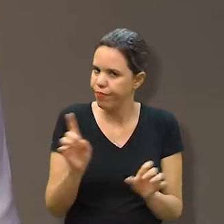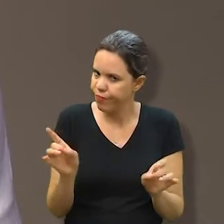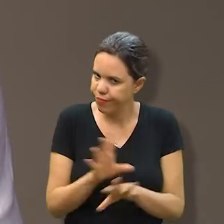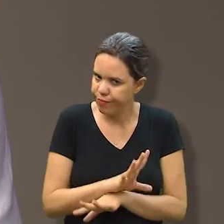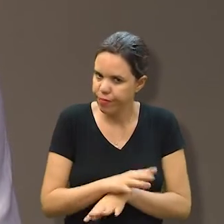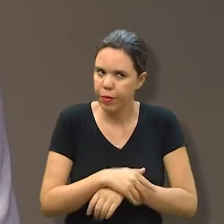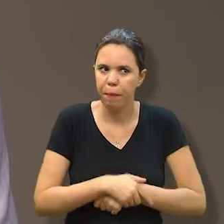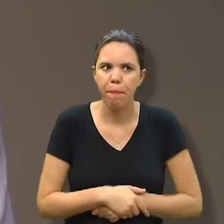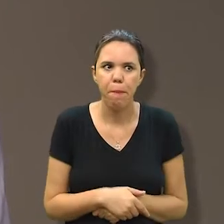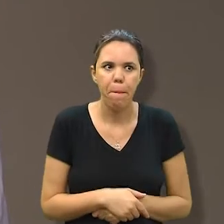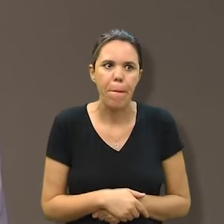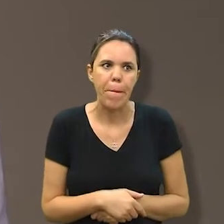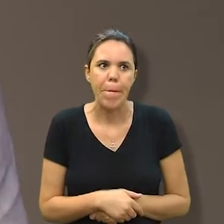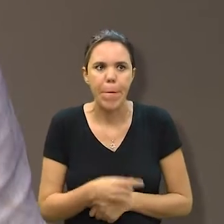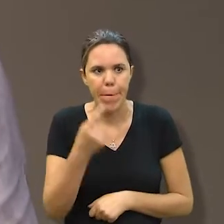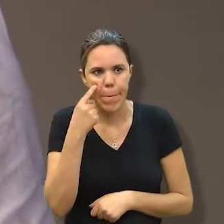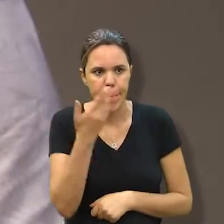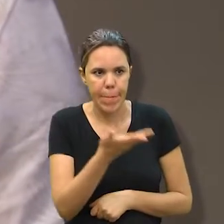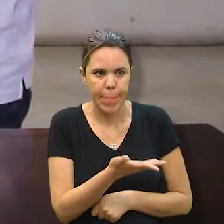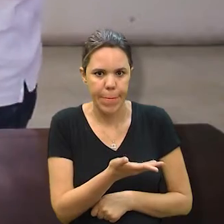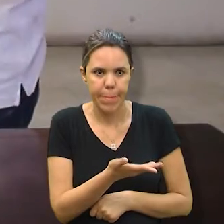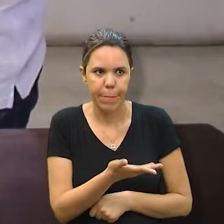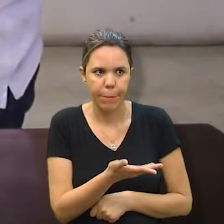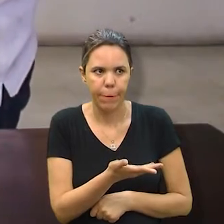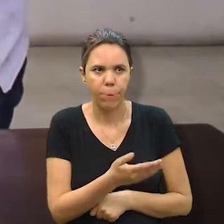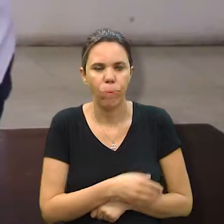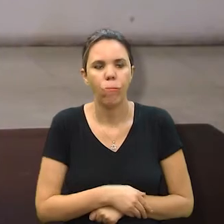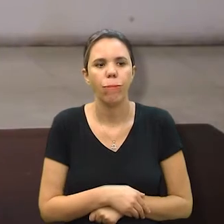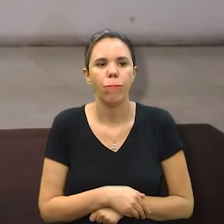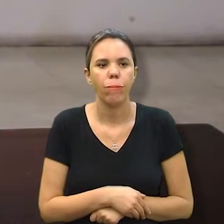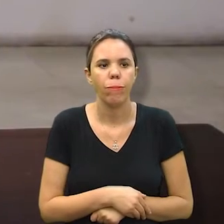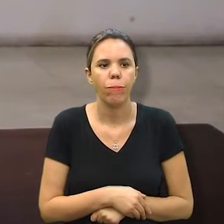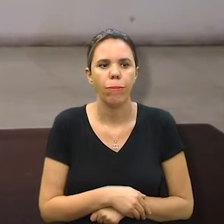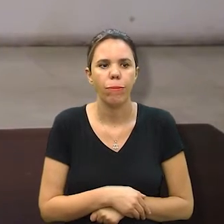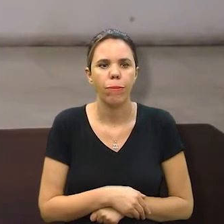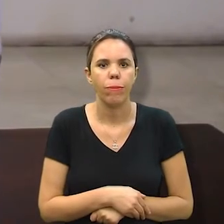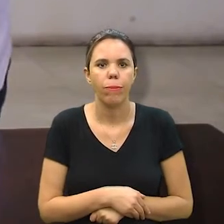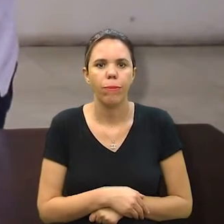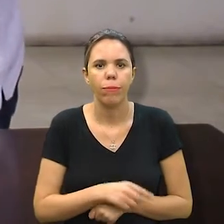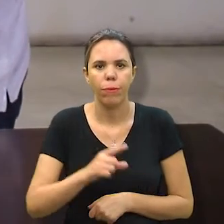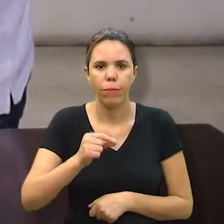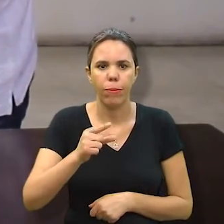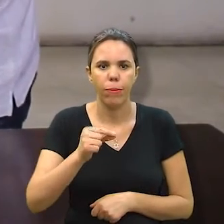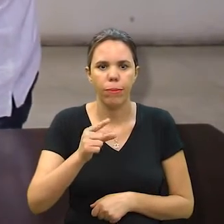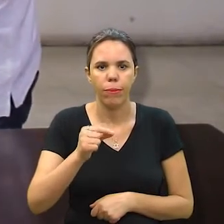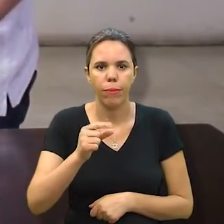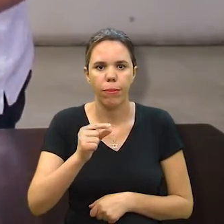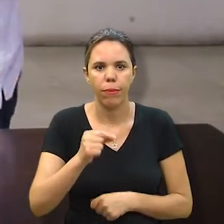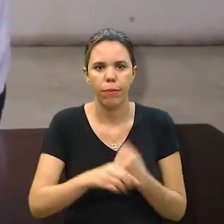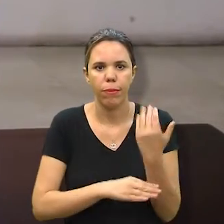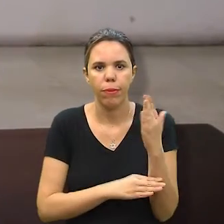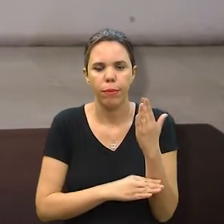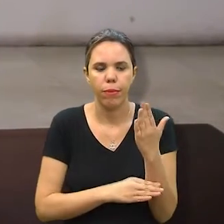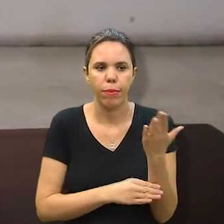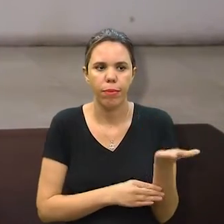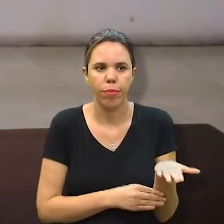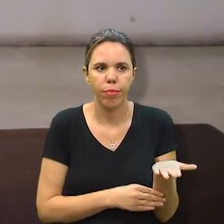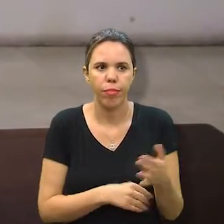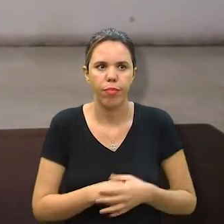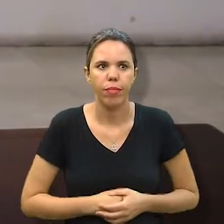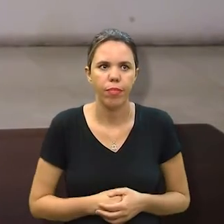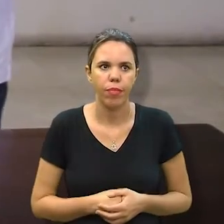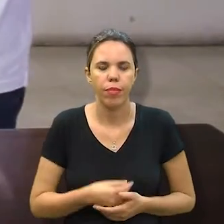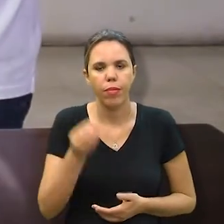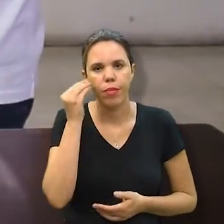pandemia ainda não acabou e olha só Diego vou pegar aqui o hashi puxar aqui para o meu lado